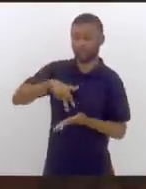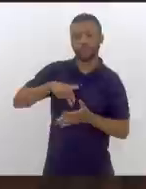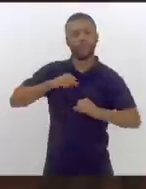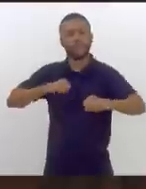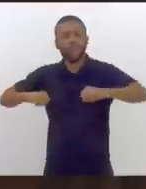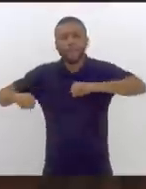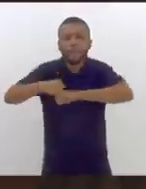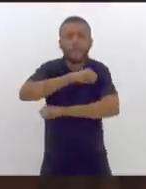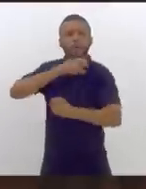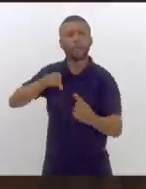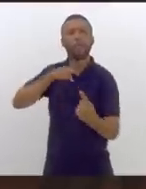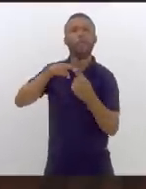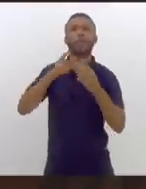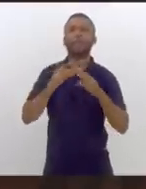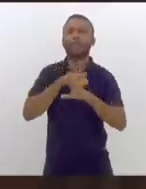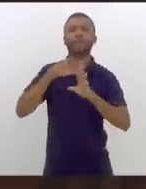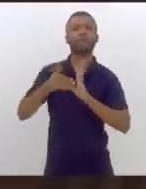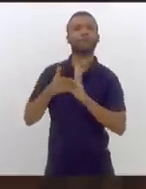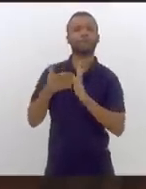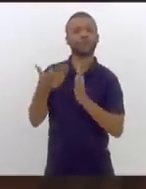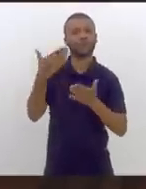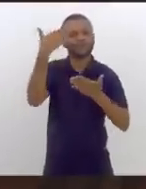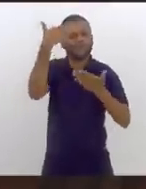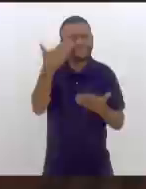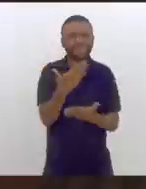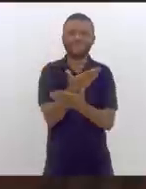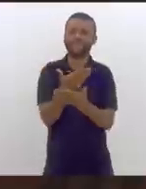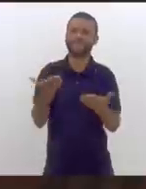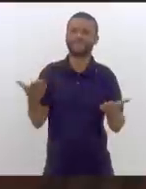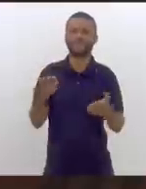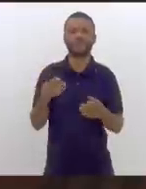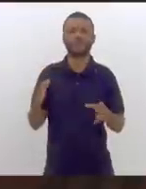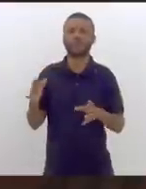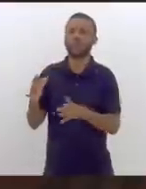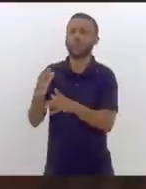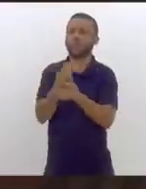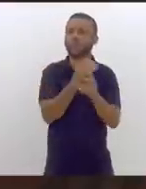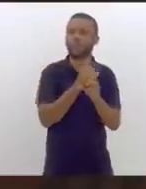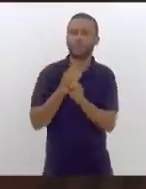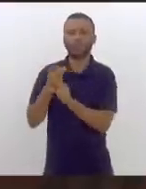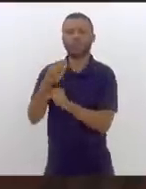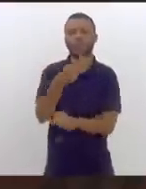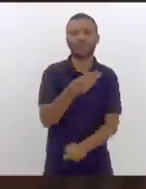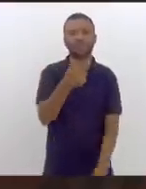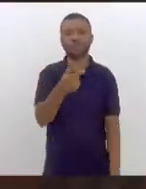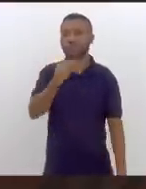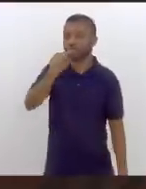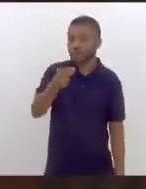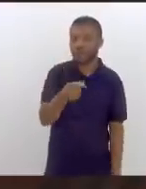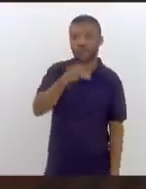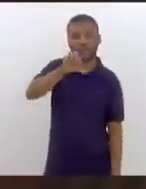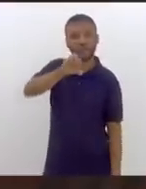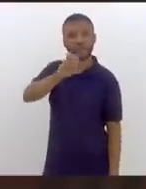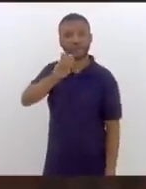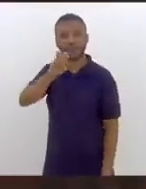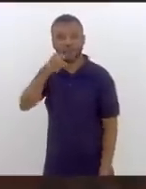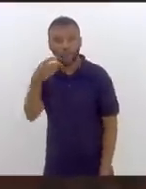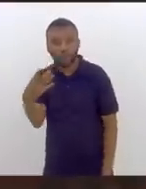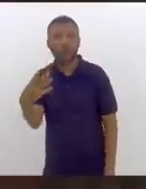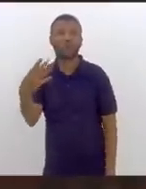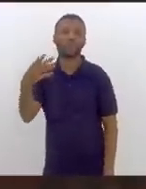lutando por todos onde eu quero aqui externar minha gratidão aos 32.954 votos que tive